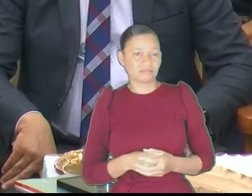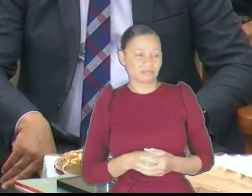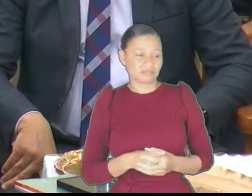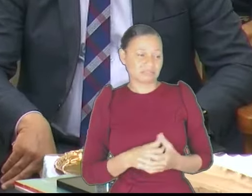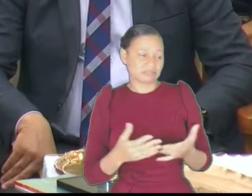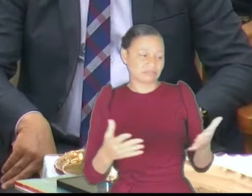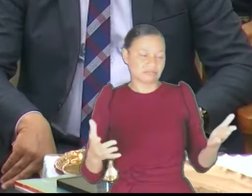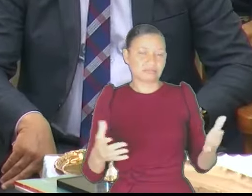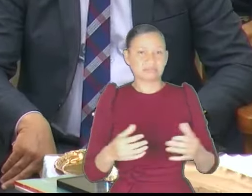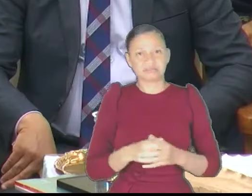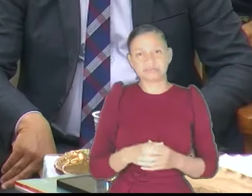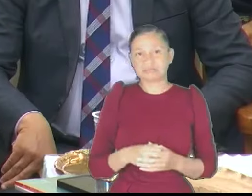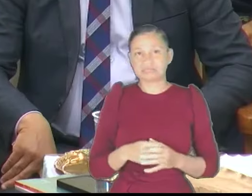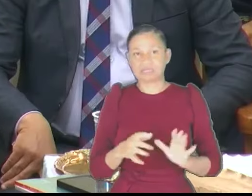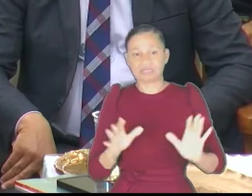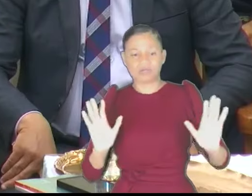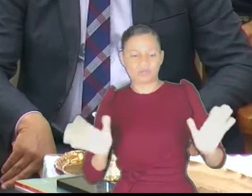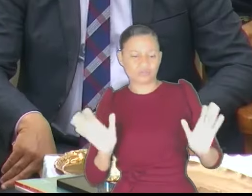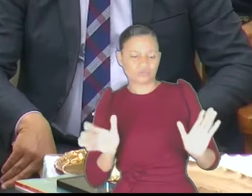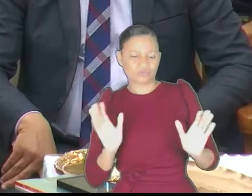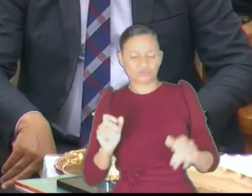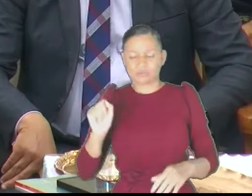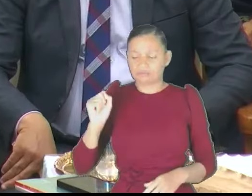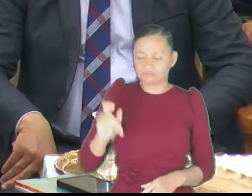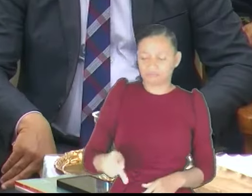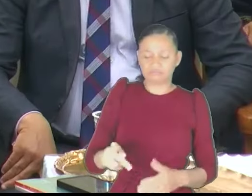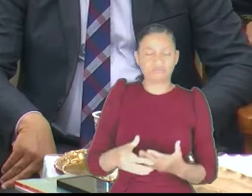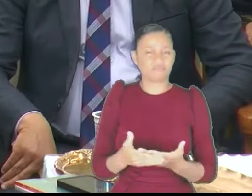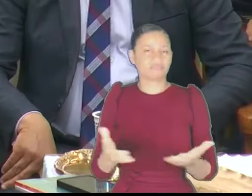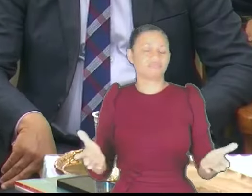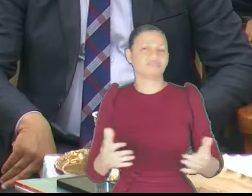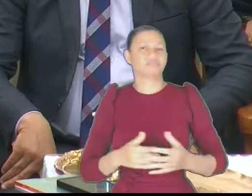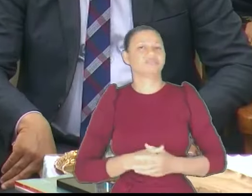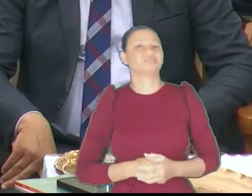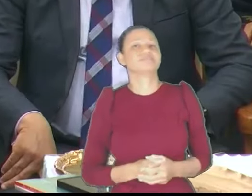Pastor, já passei dessa fase, estou aposentado. Vai nessa.